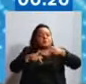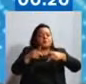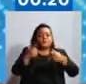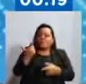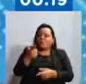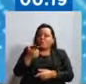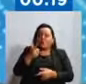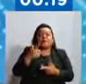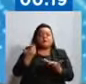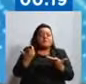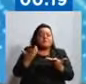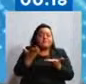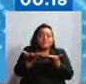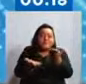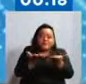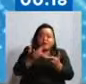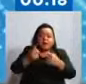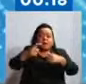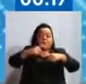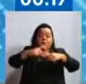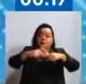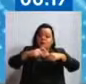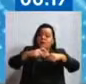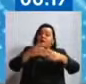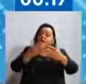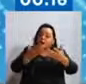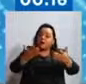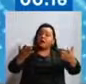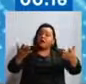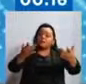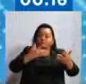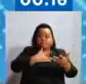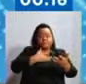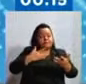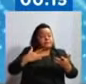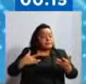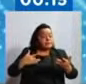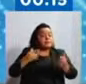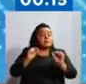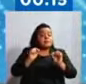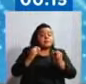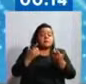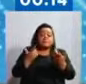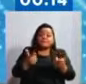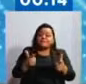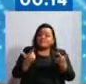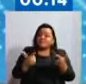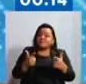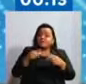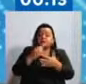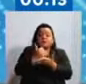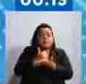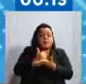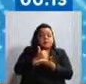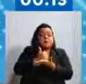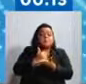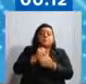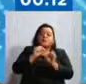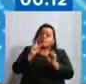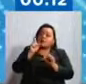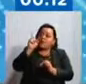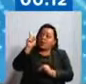o atendimento médio, sem ter o atendimento na área dos agentes de saúde, sem ter o medicamento lá na farmácia.